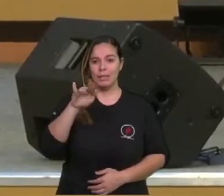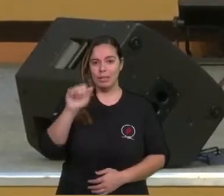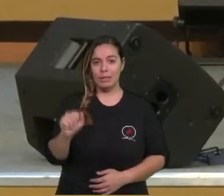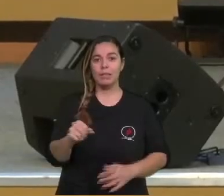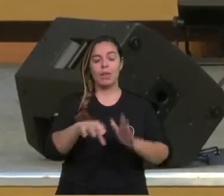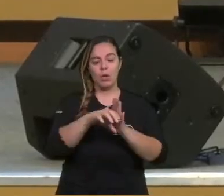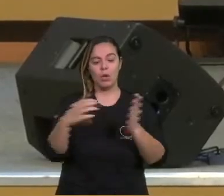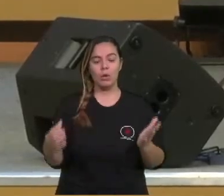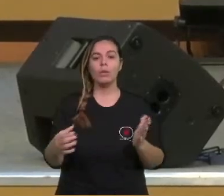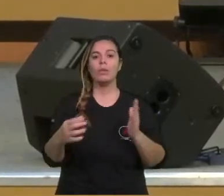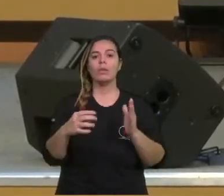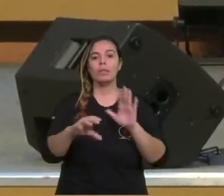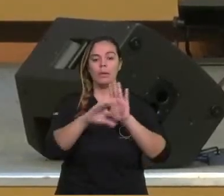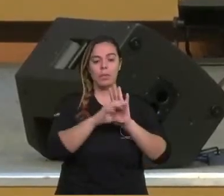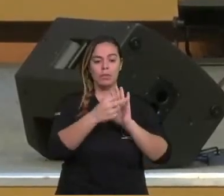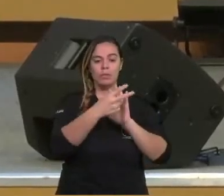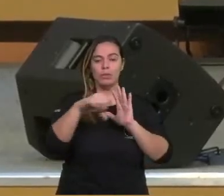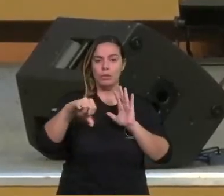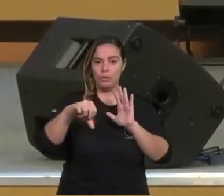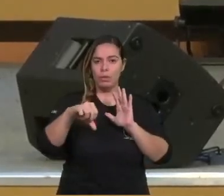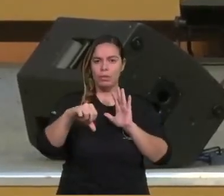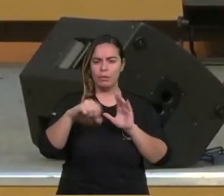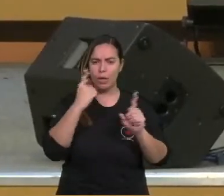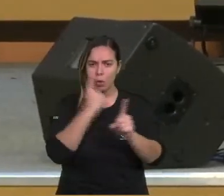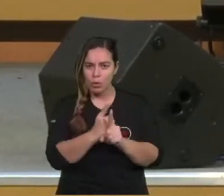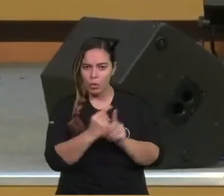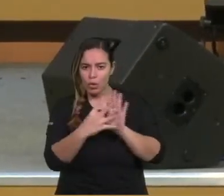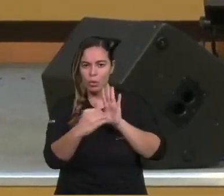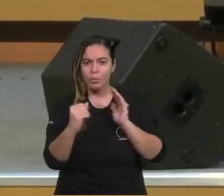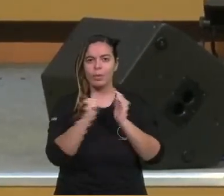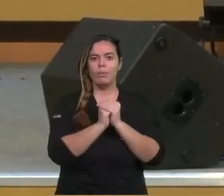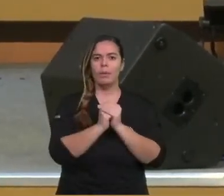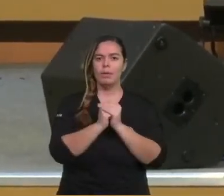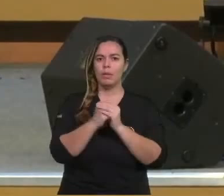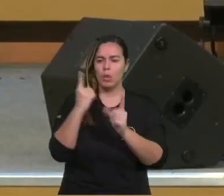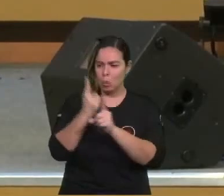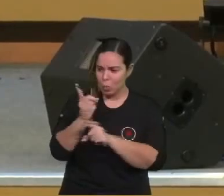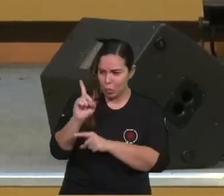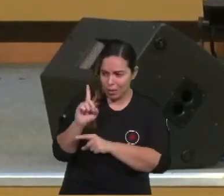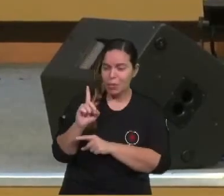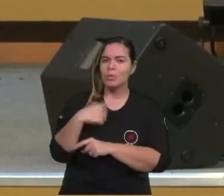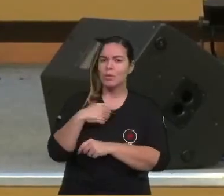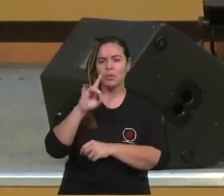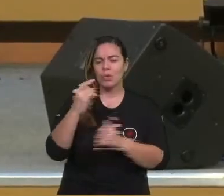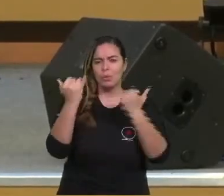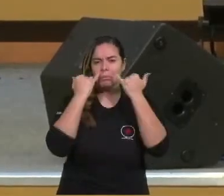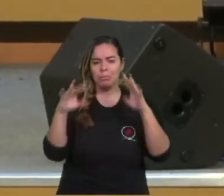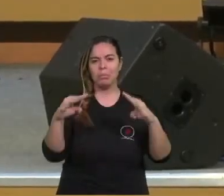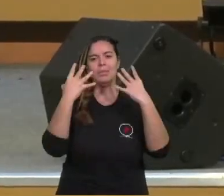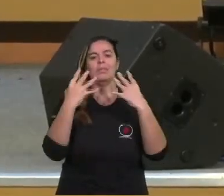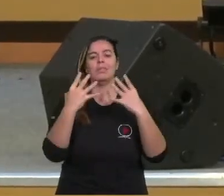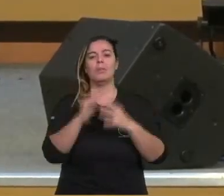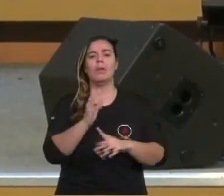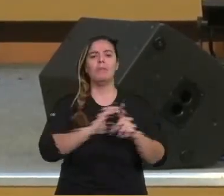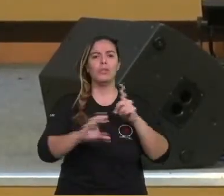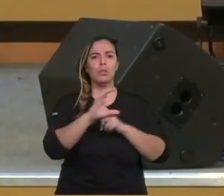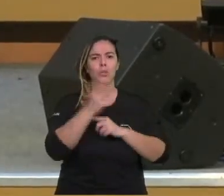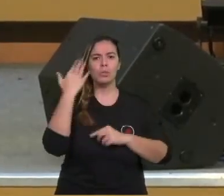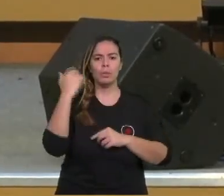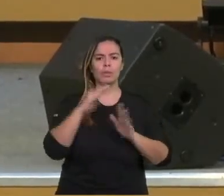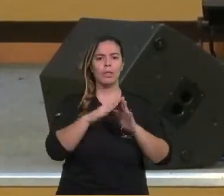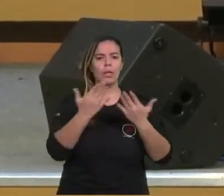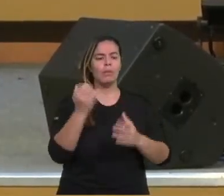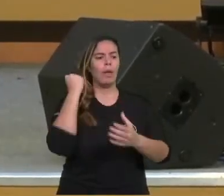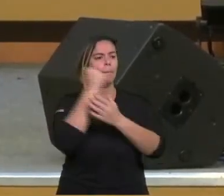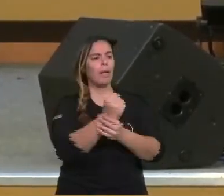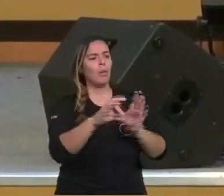Segunda Crônicas, capítulo 29. Quem achou, diga amém. Quem não achou, é só escutar, porque... Esse dia eu estava num culto, falei, abra sua Bíblia no livro de